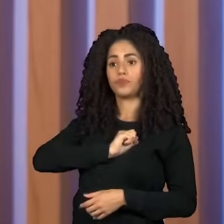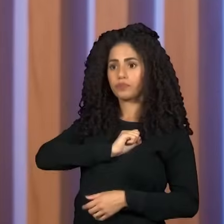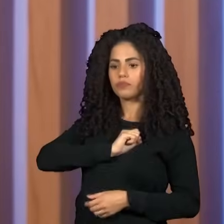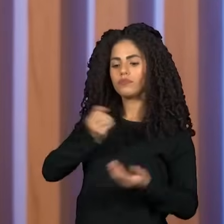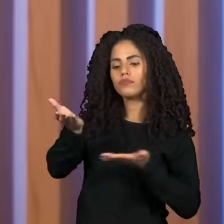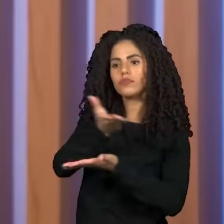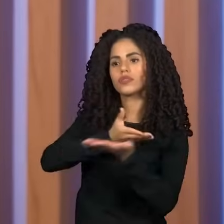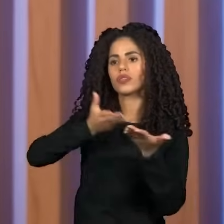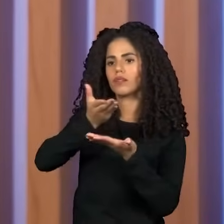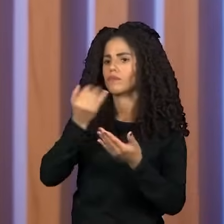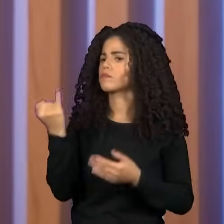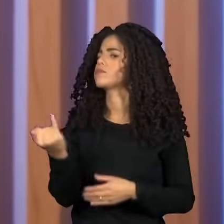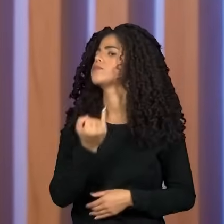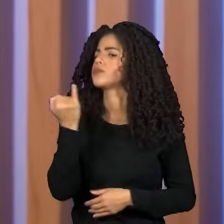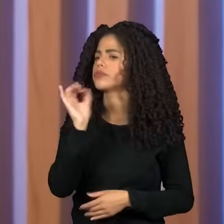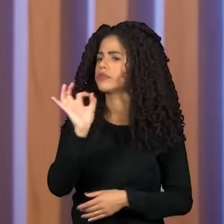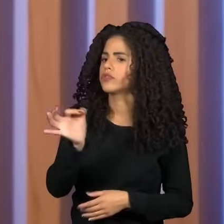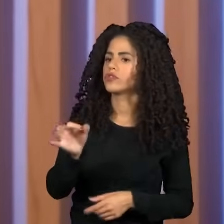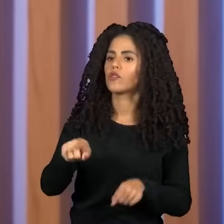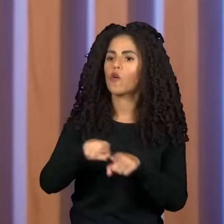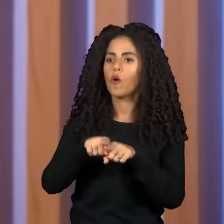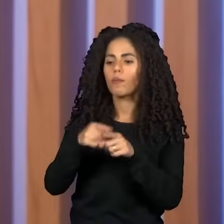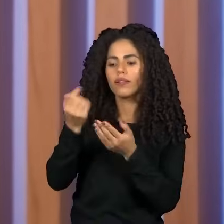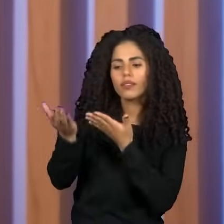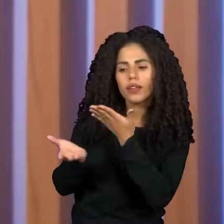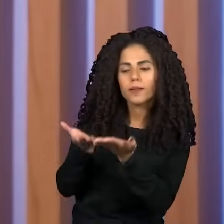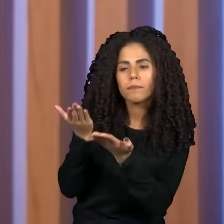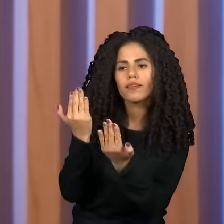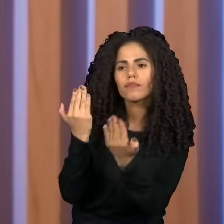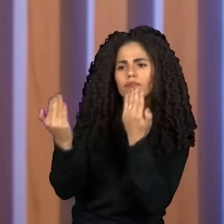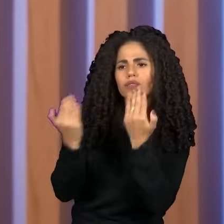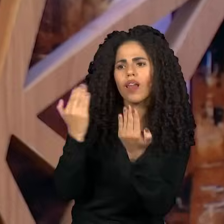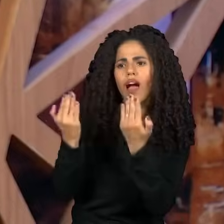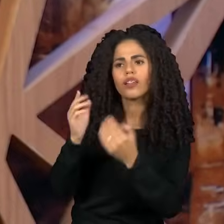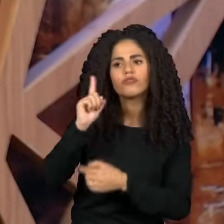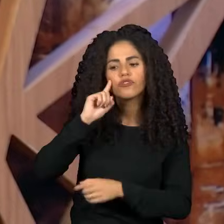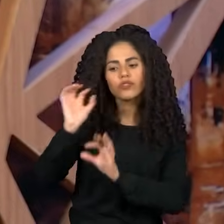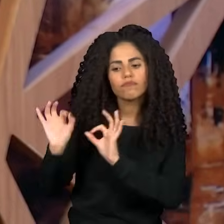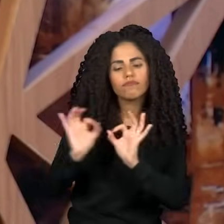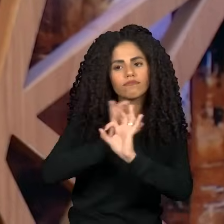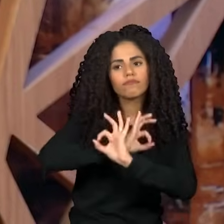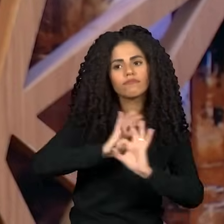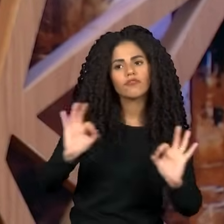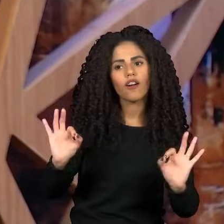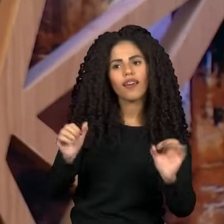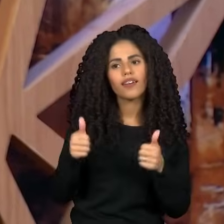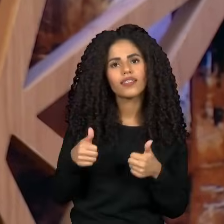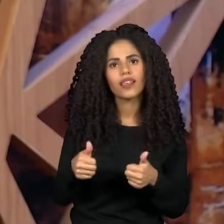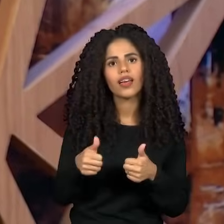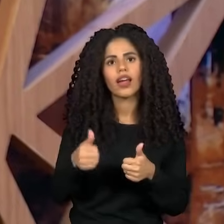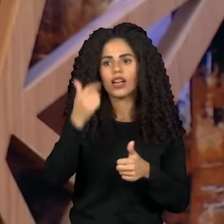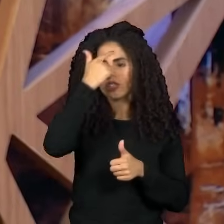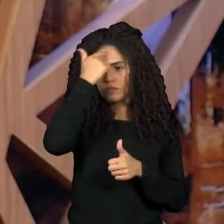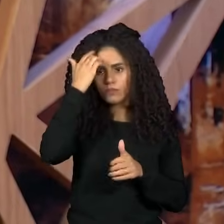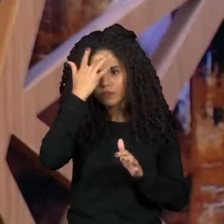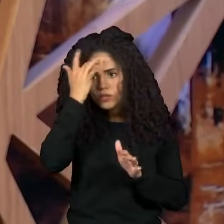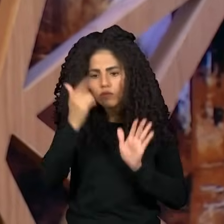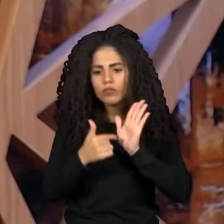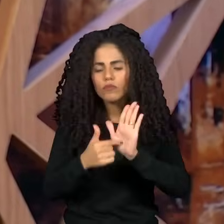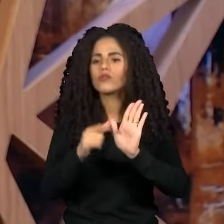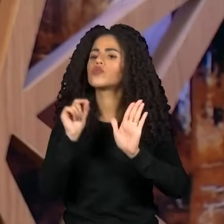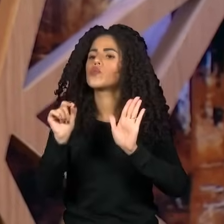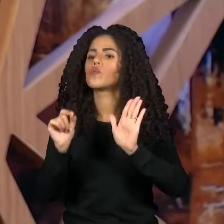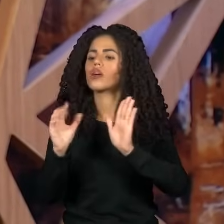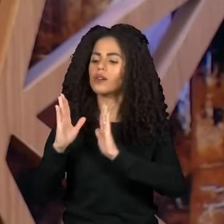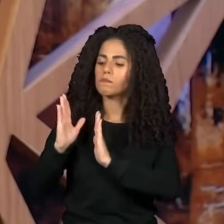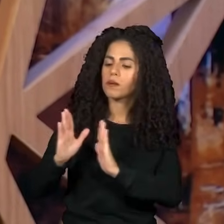que é extremamente importante, né? A terapia está em dia. Esse é também um indicativo de dizer que as pessoas estão no processo